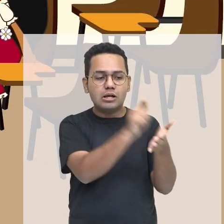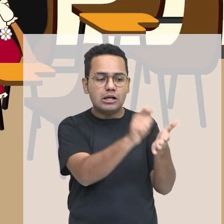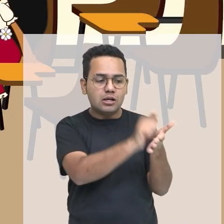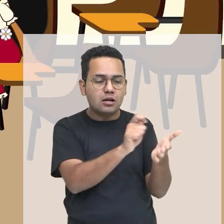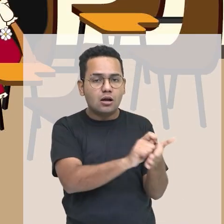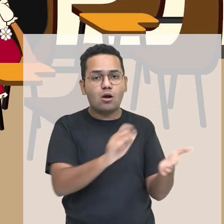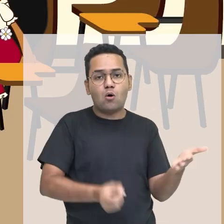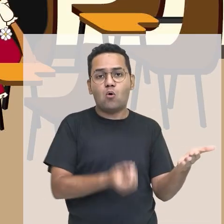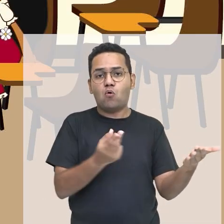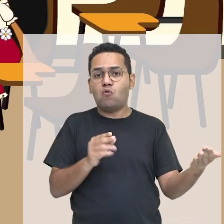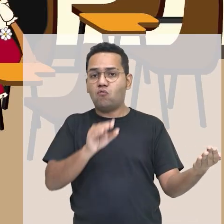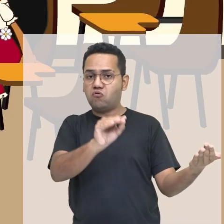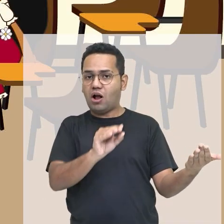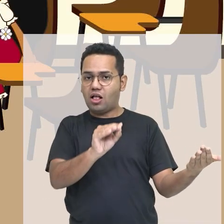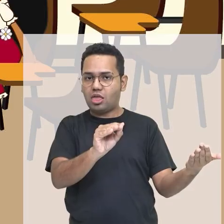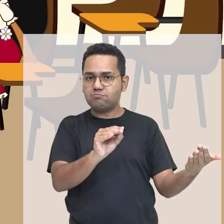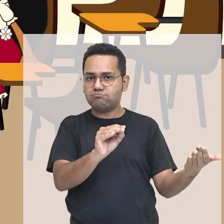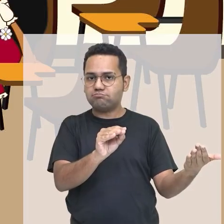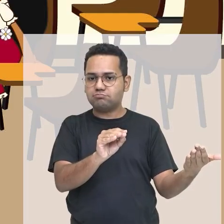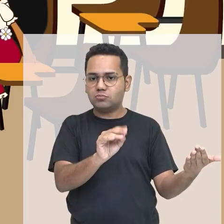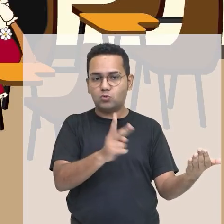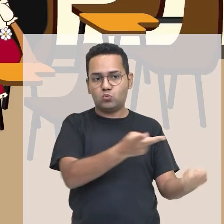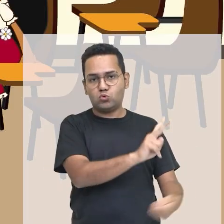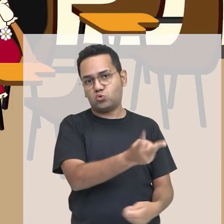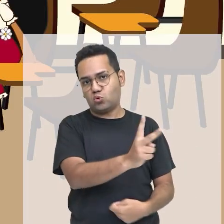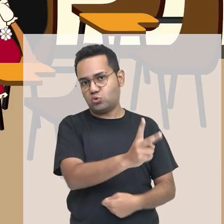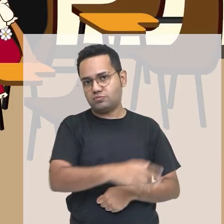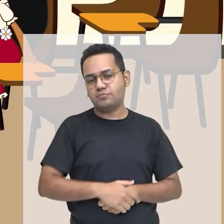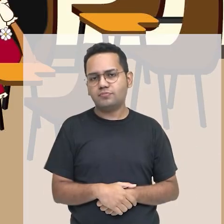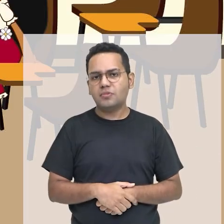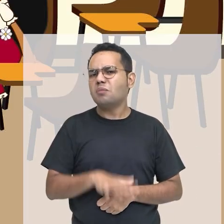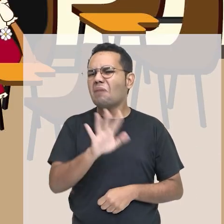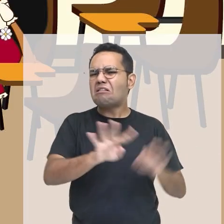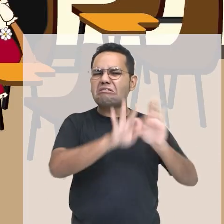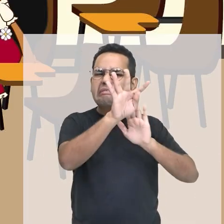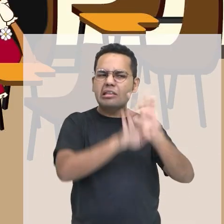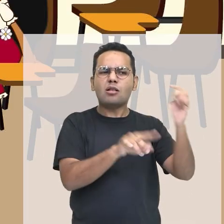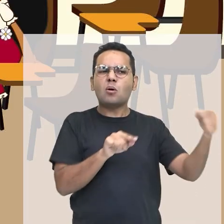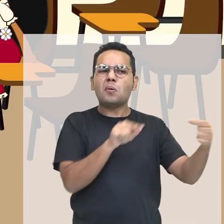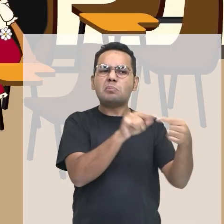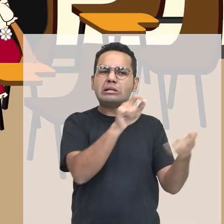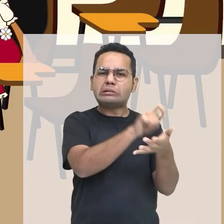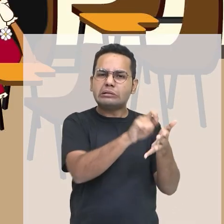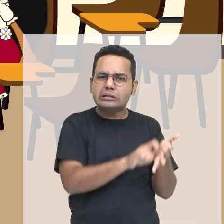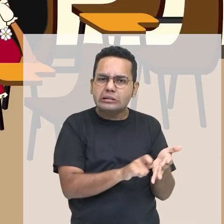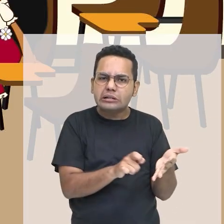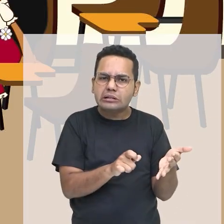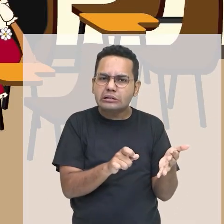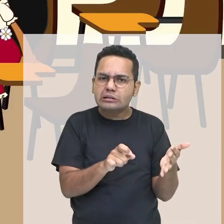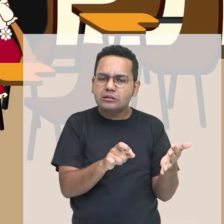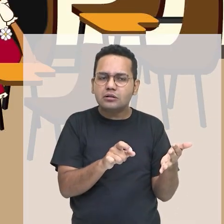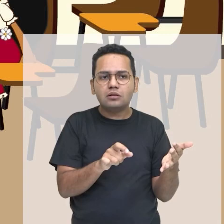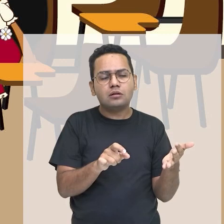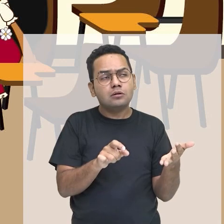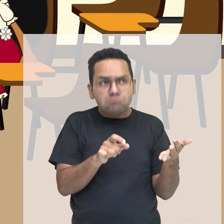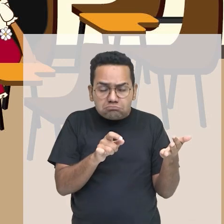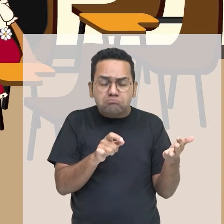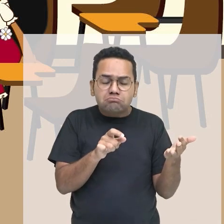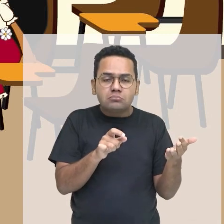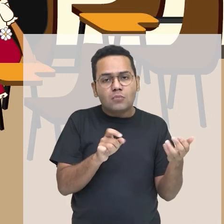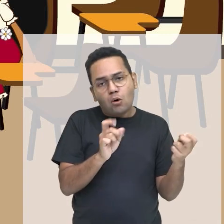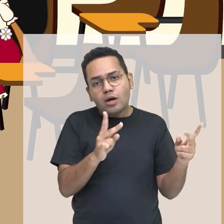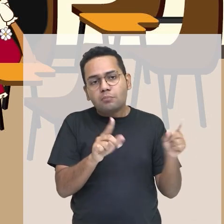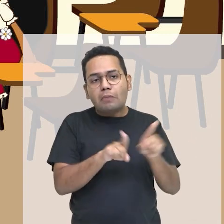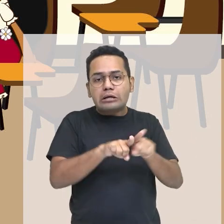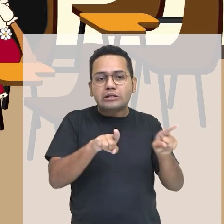da fala. Reiteramos, texto não é só aquele escrito, é aquilo que é produzido e pode sair